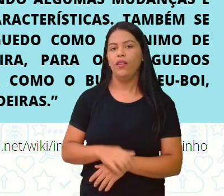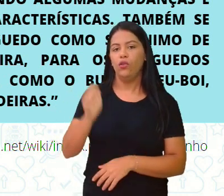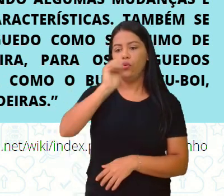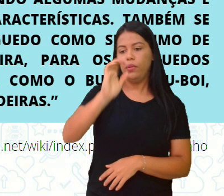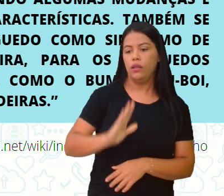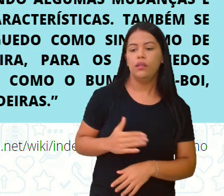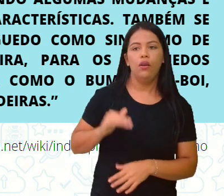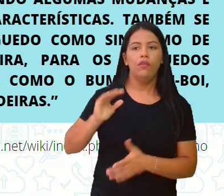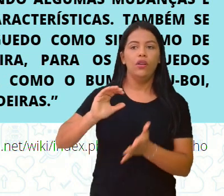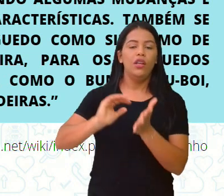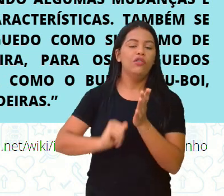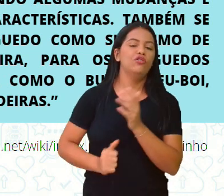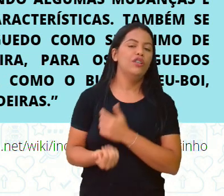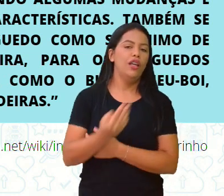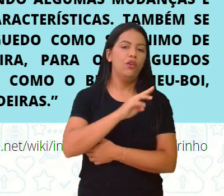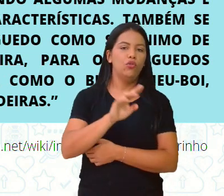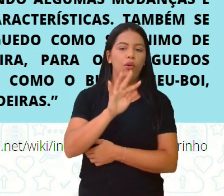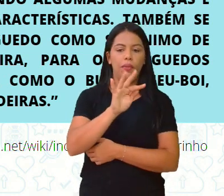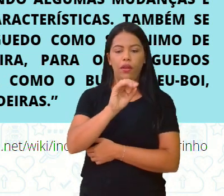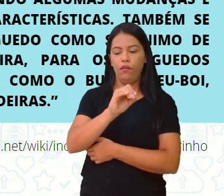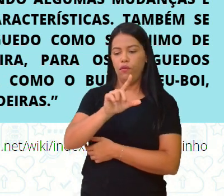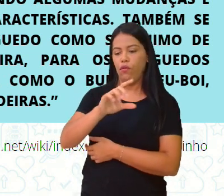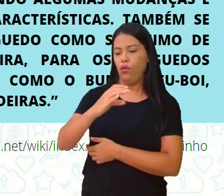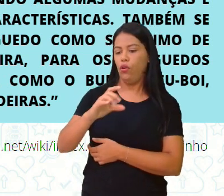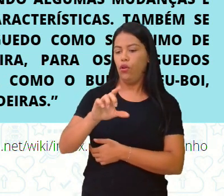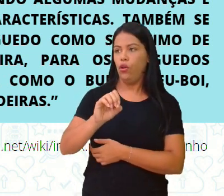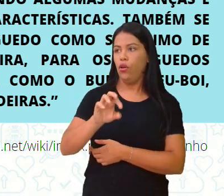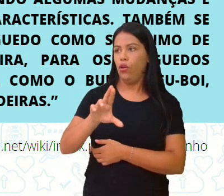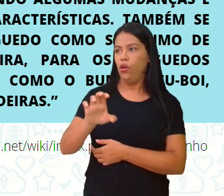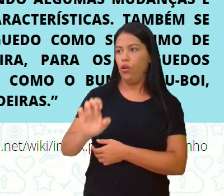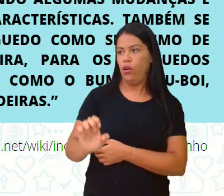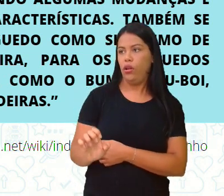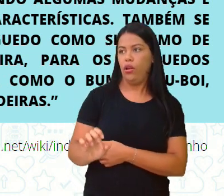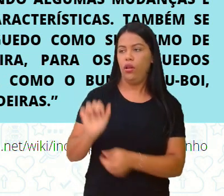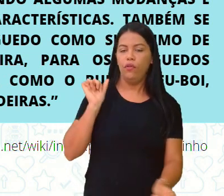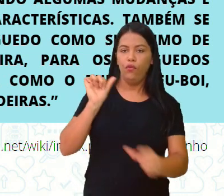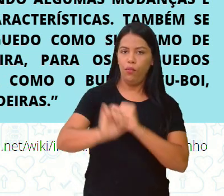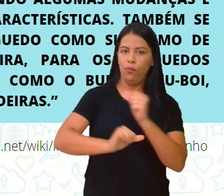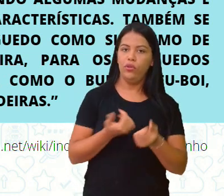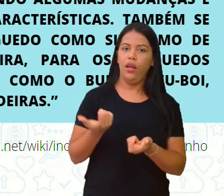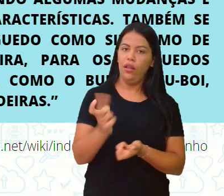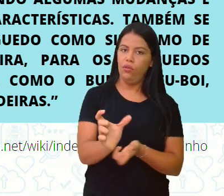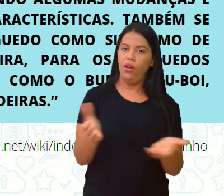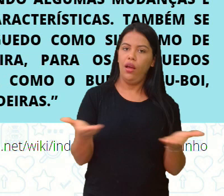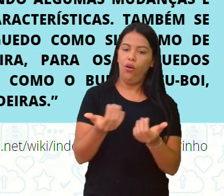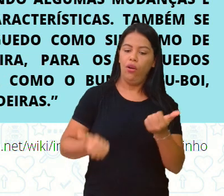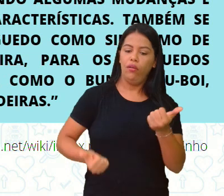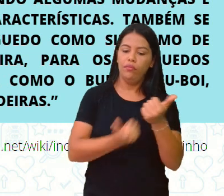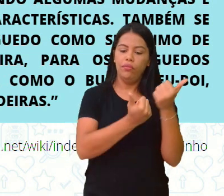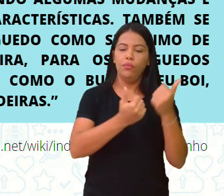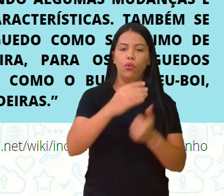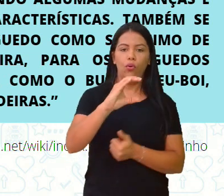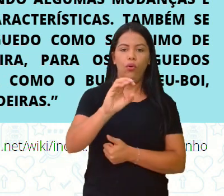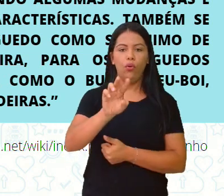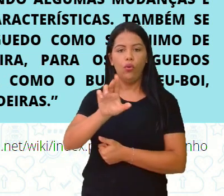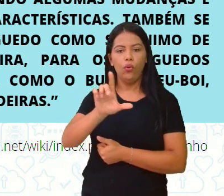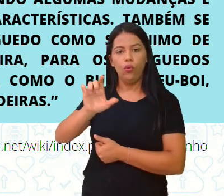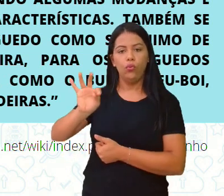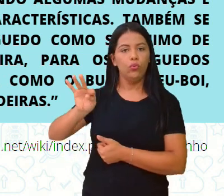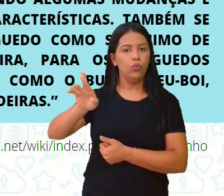livros, vocês vão ver, mas, na verdade, ela foi trocada por cultura brasileira, tá?